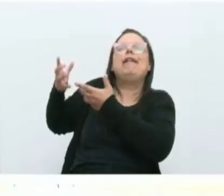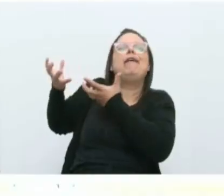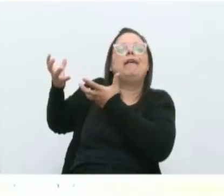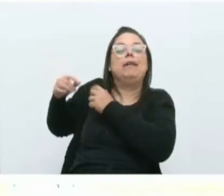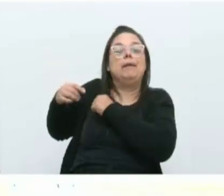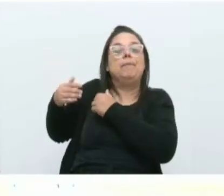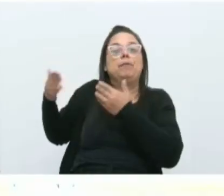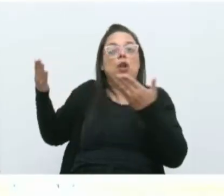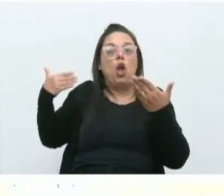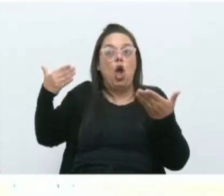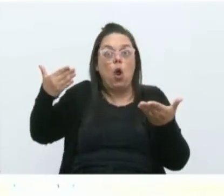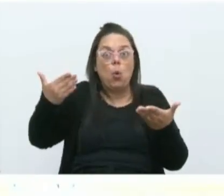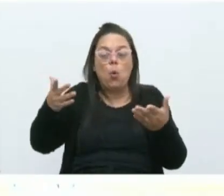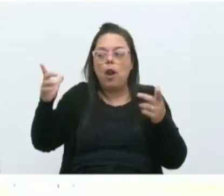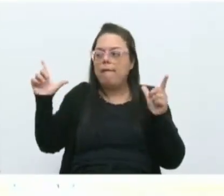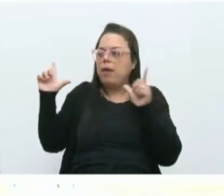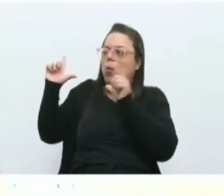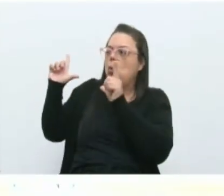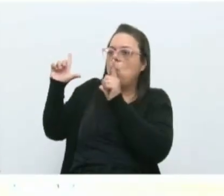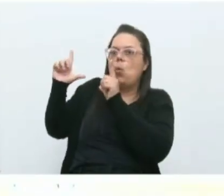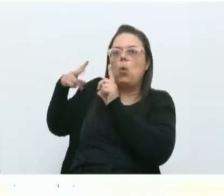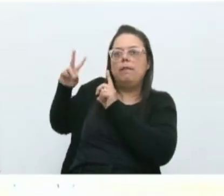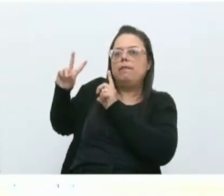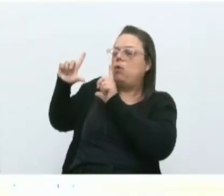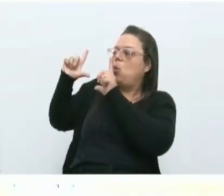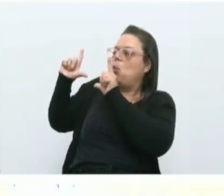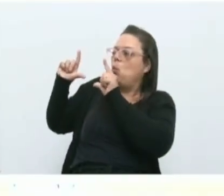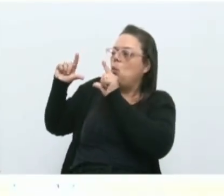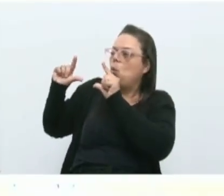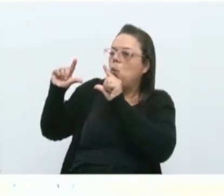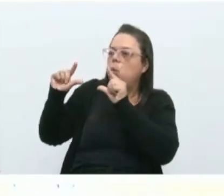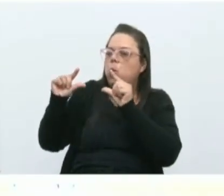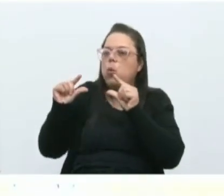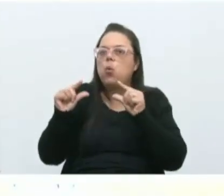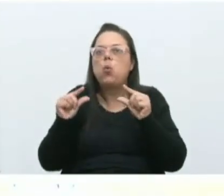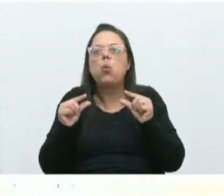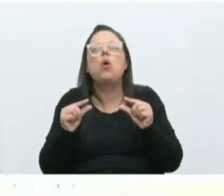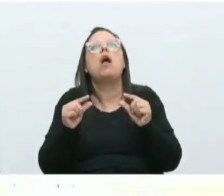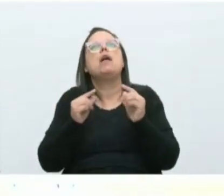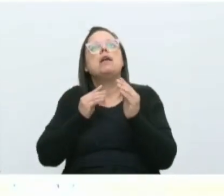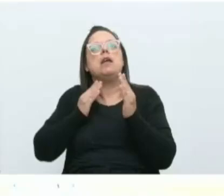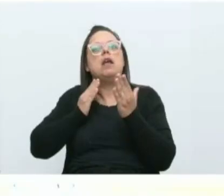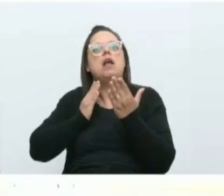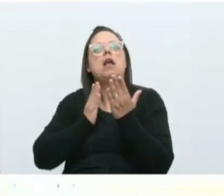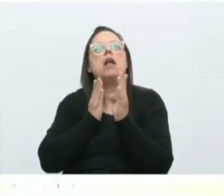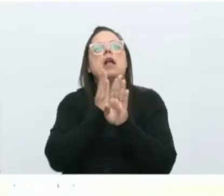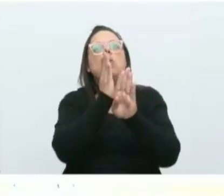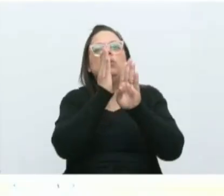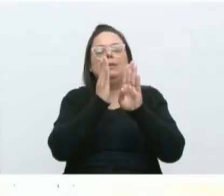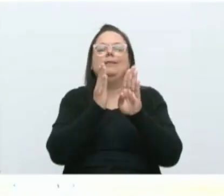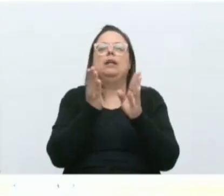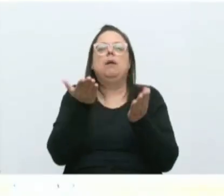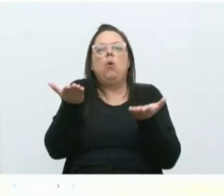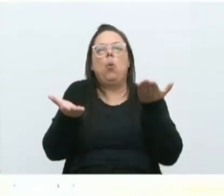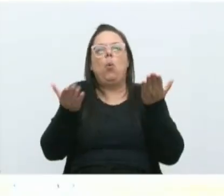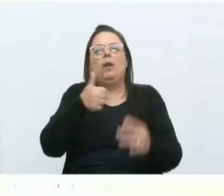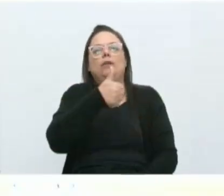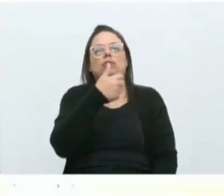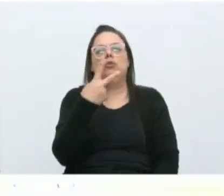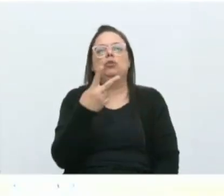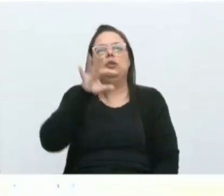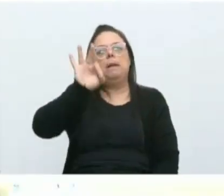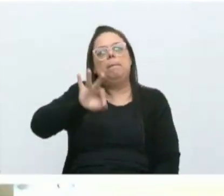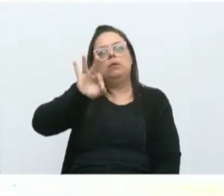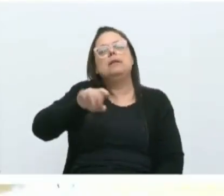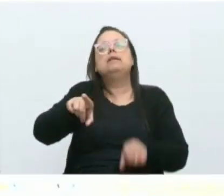a gente veio diminuindo esses valores até que entendemos que encontramos o equilíbrio em 12% e